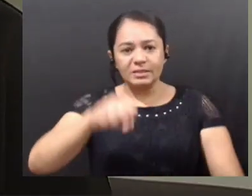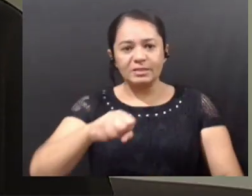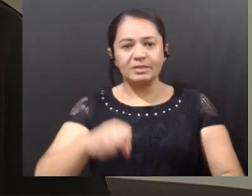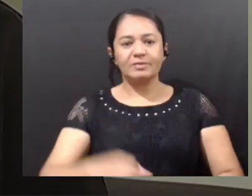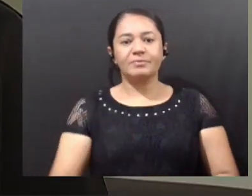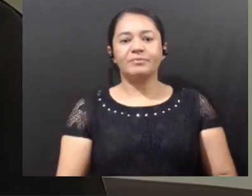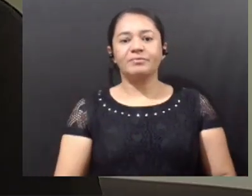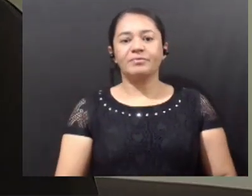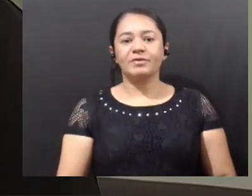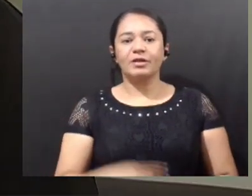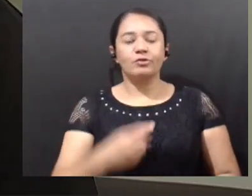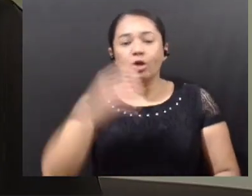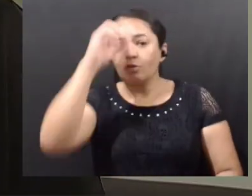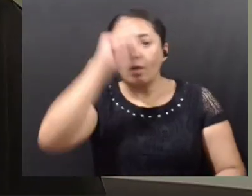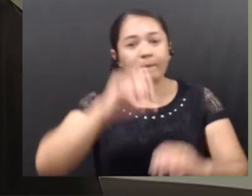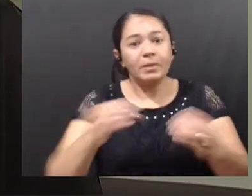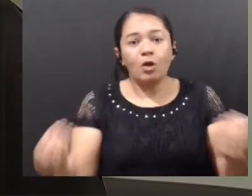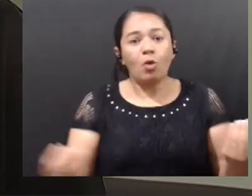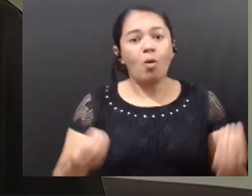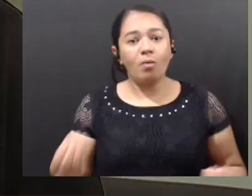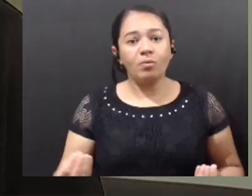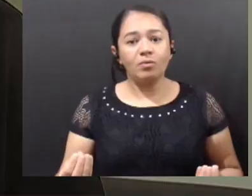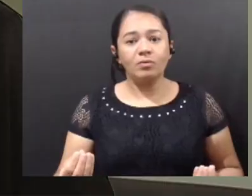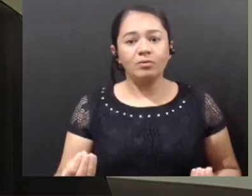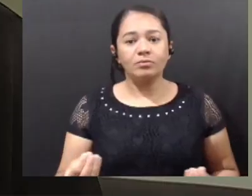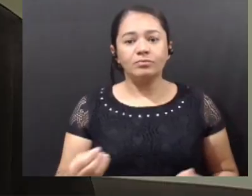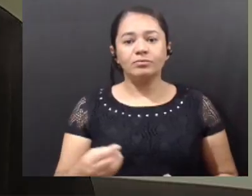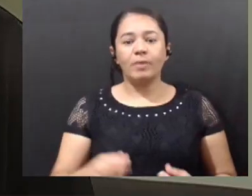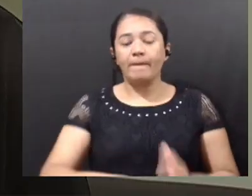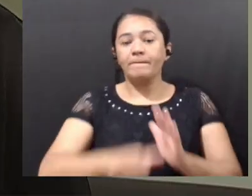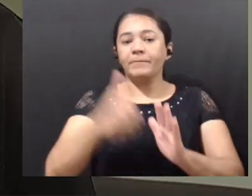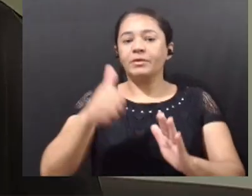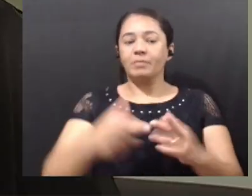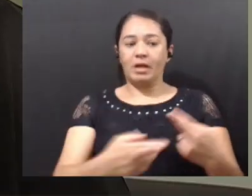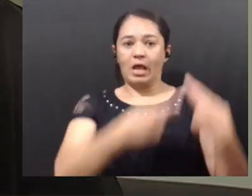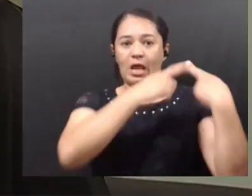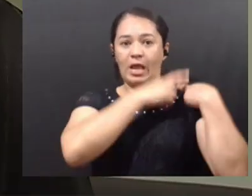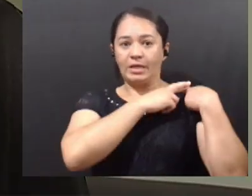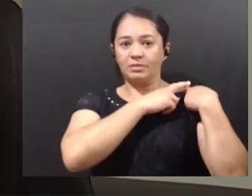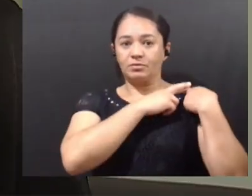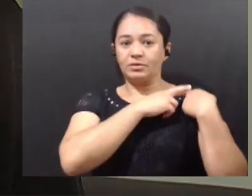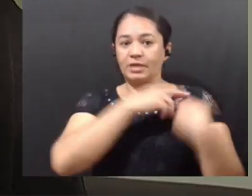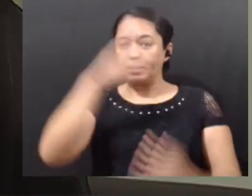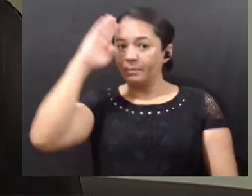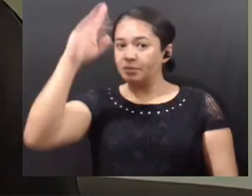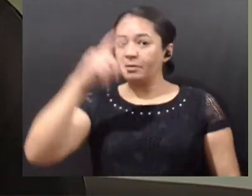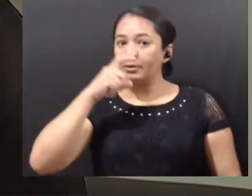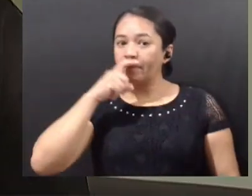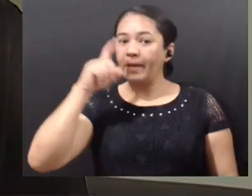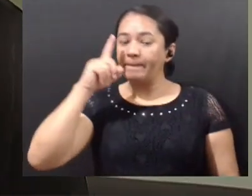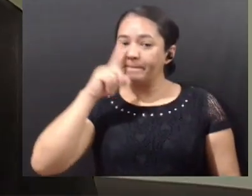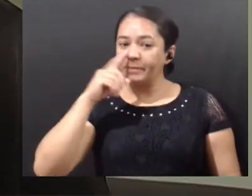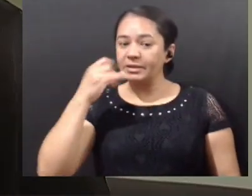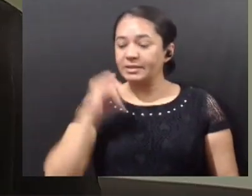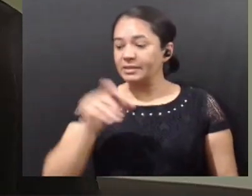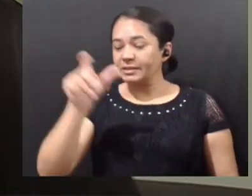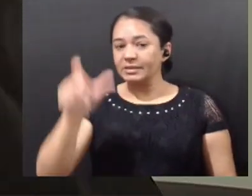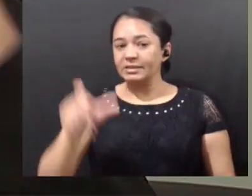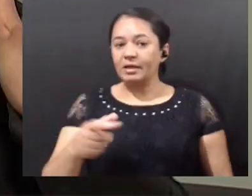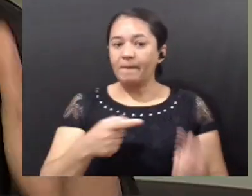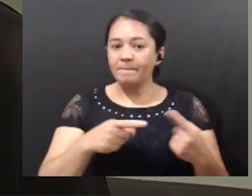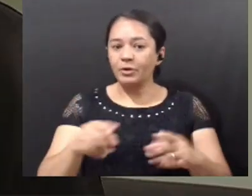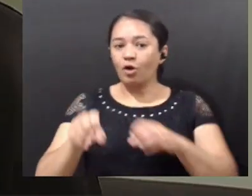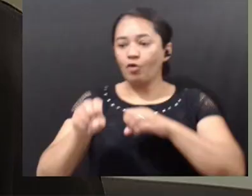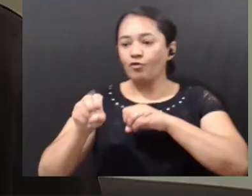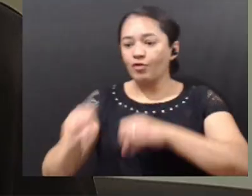aprende. Então, eu acho que, primeiro, é responsabilidade dos pais que nós temos por aí, ser aqueles que provoquem a educação dos seus filhos com